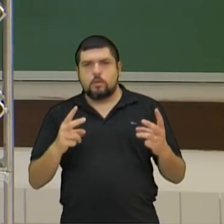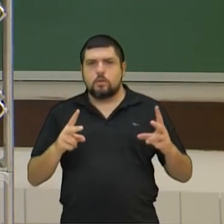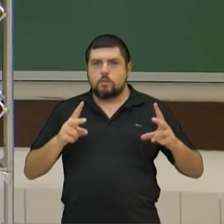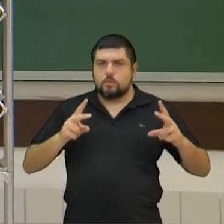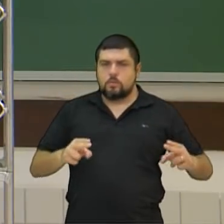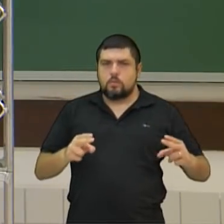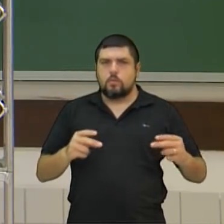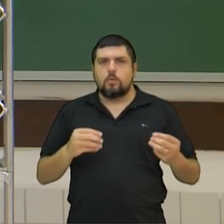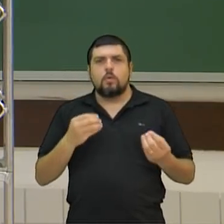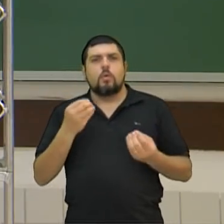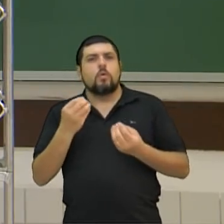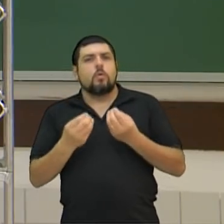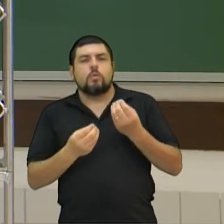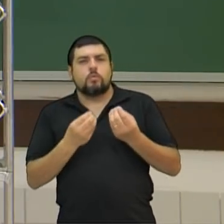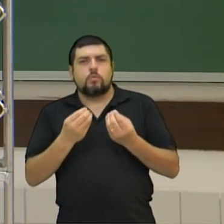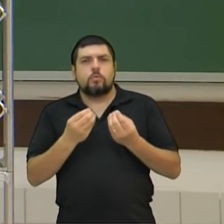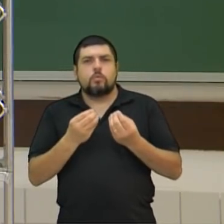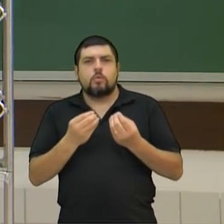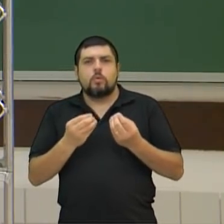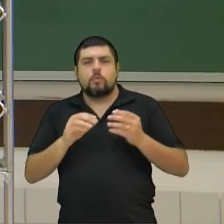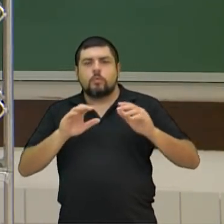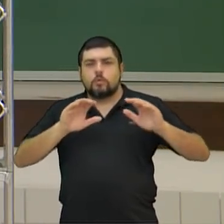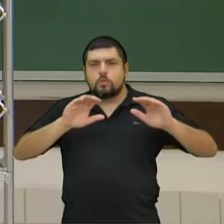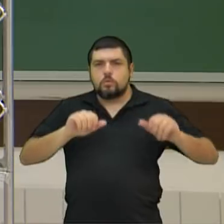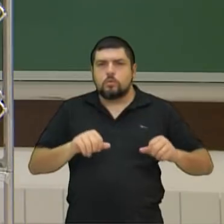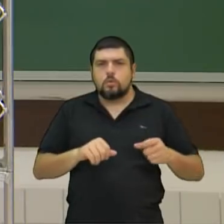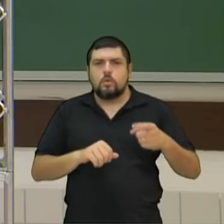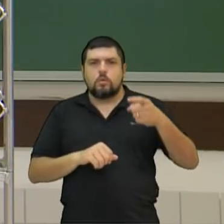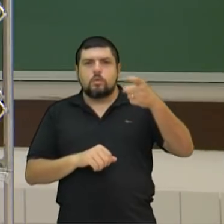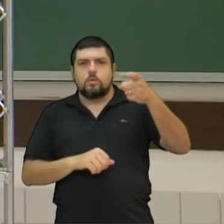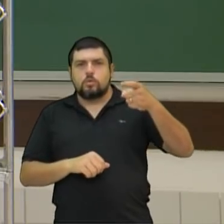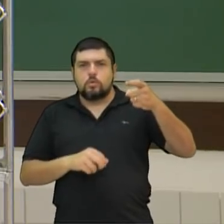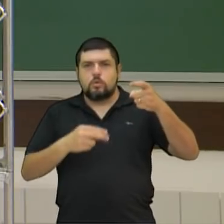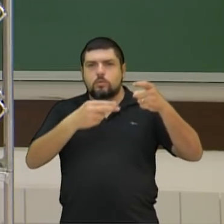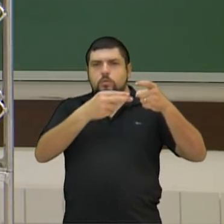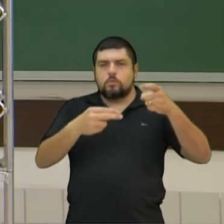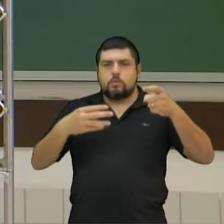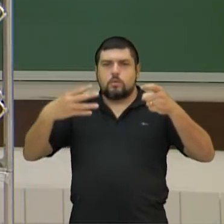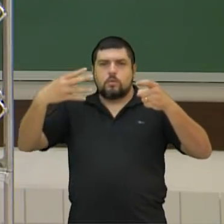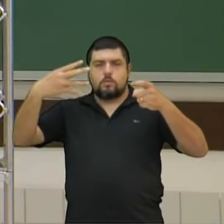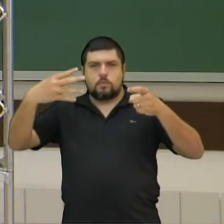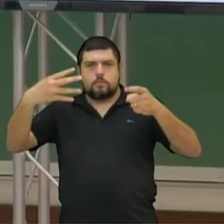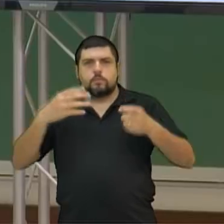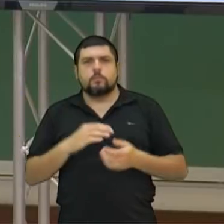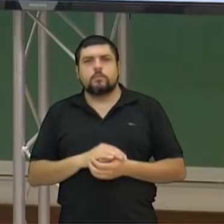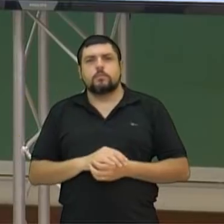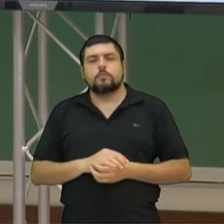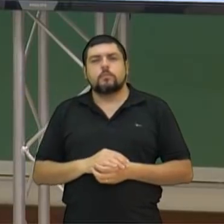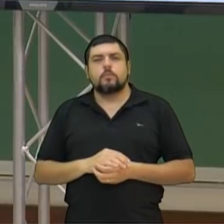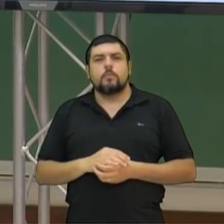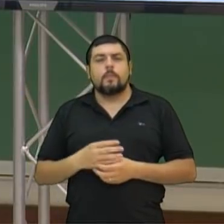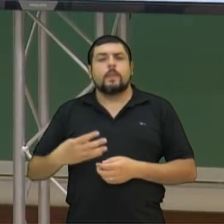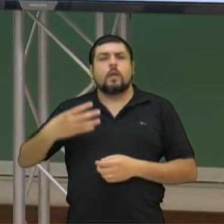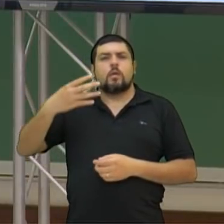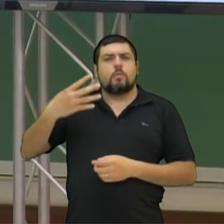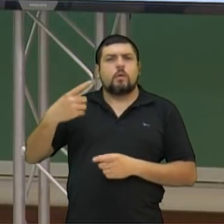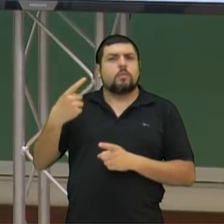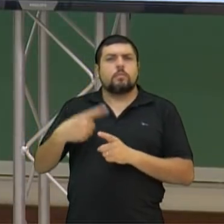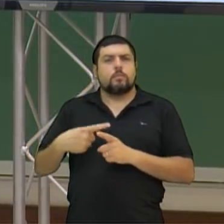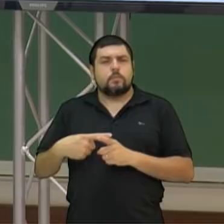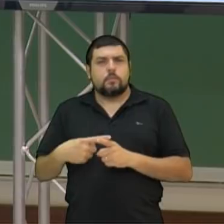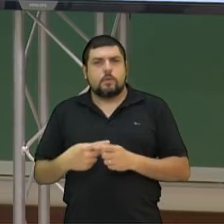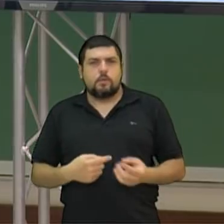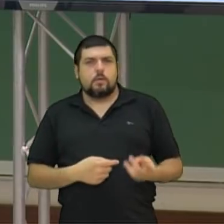eu trabalho apenas com os expoentes e fico com x igual a 4. E a solução é 4, por quê? Porque 3 elevado